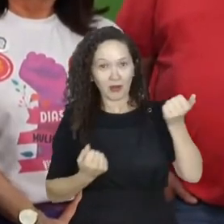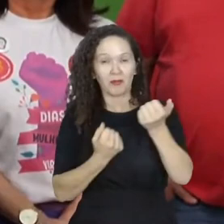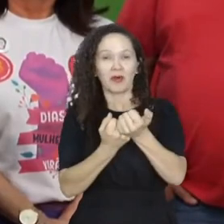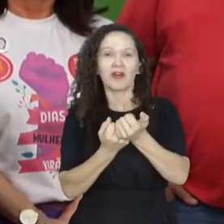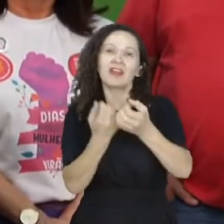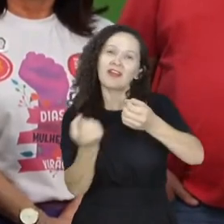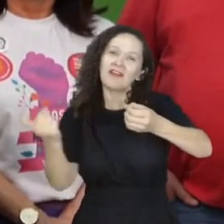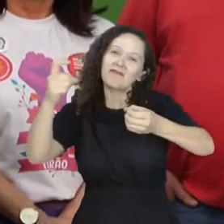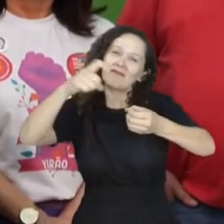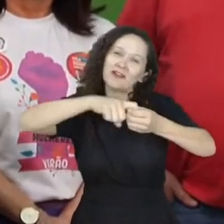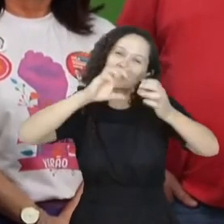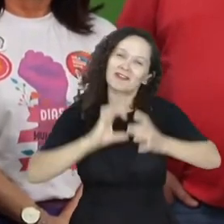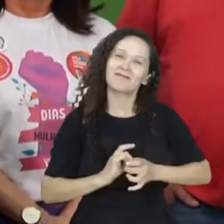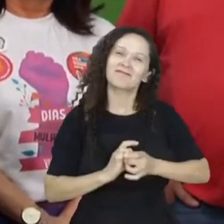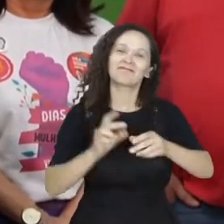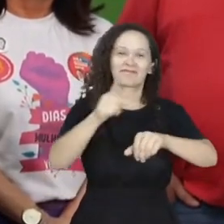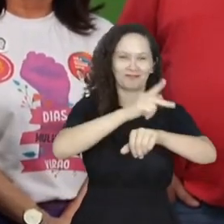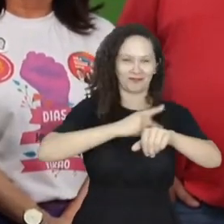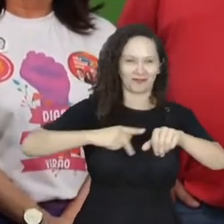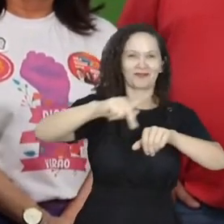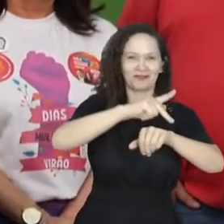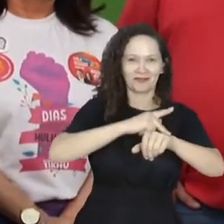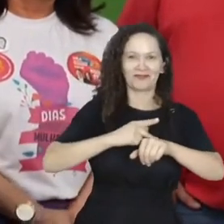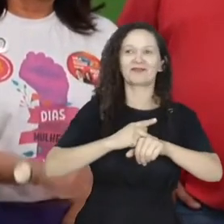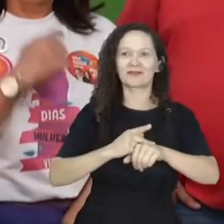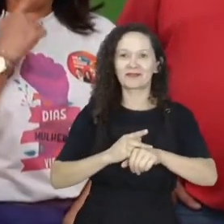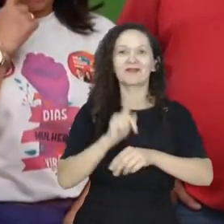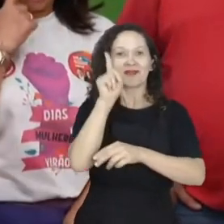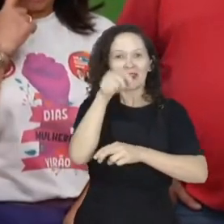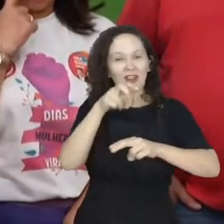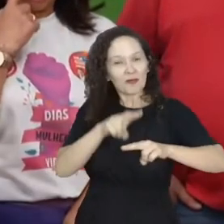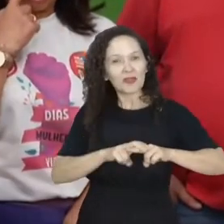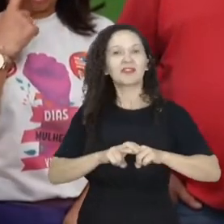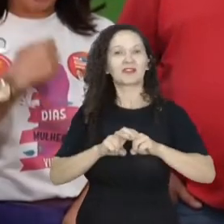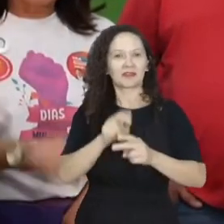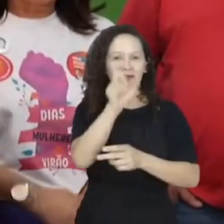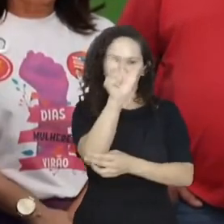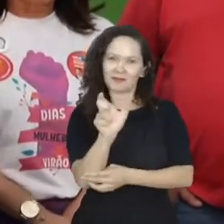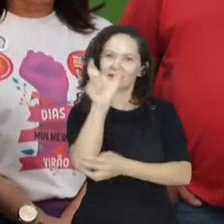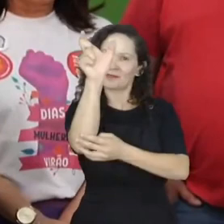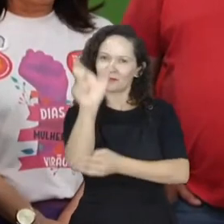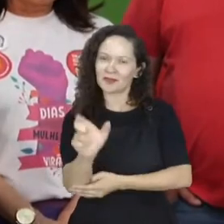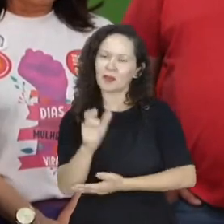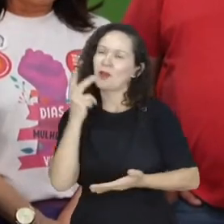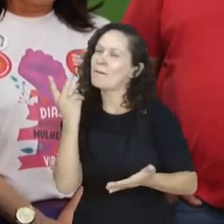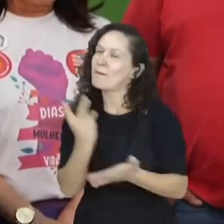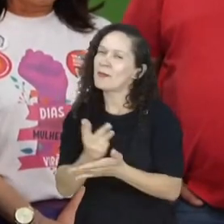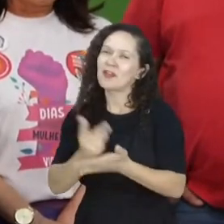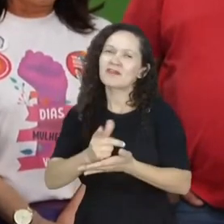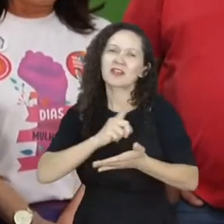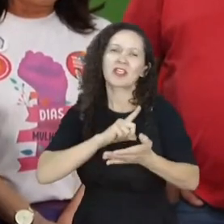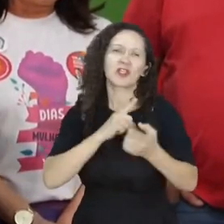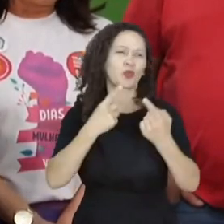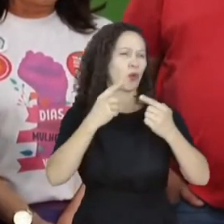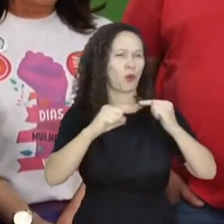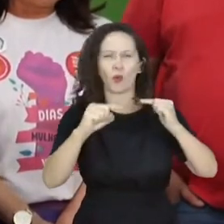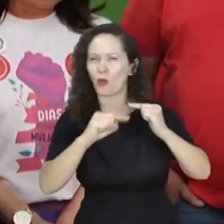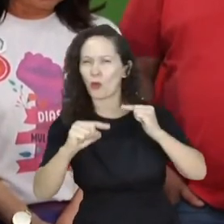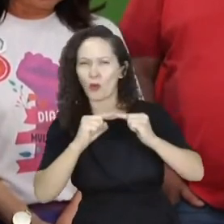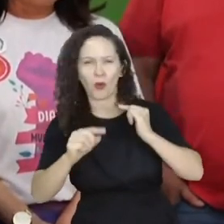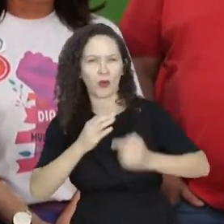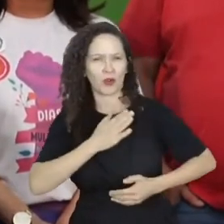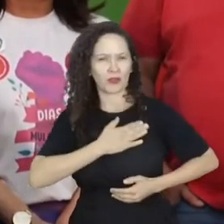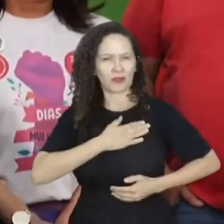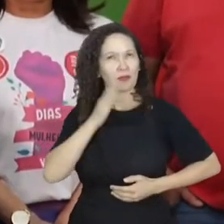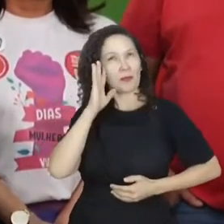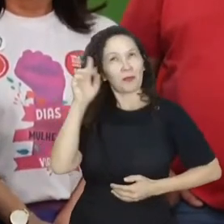recuperar a democracia desse país. É muito isso. As pessoas, mesmo que tenham discordância do meu